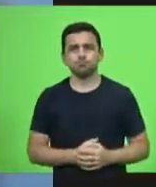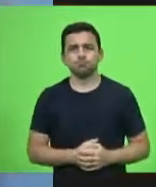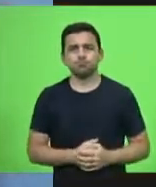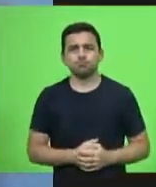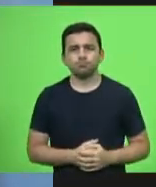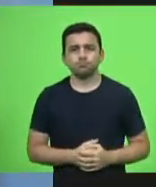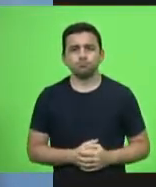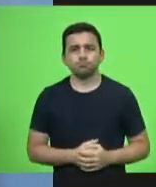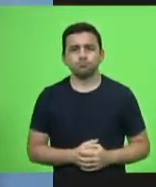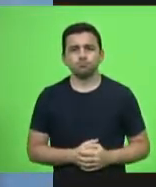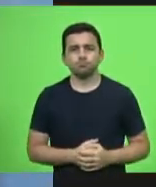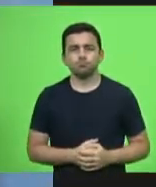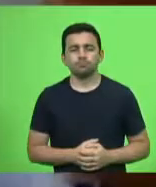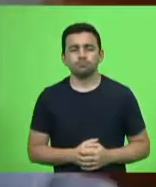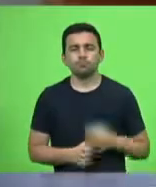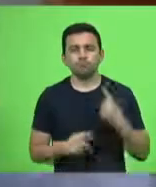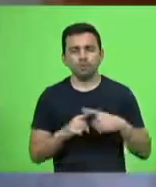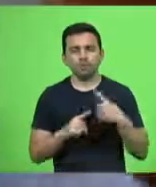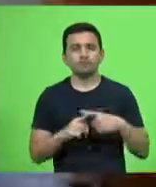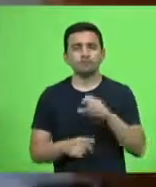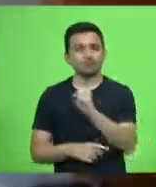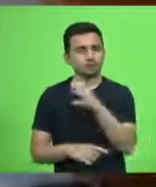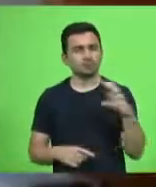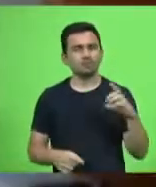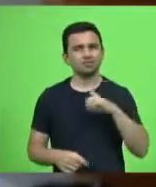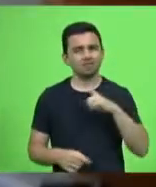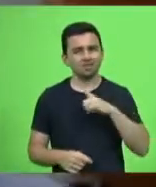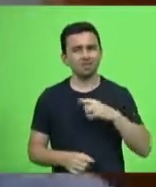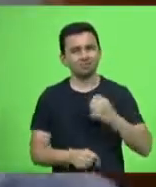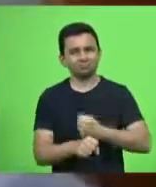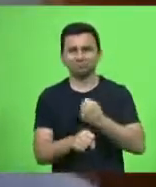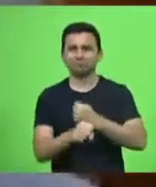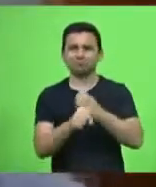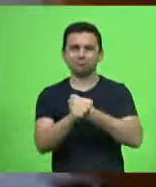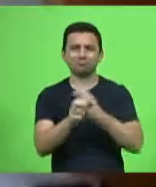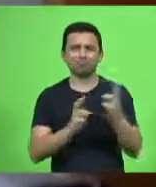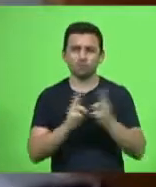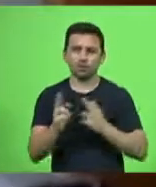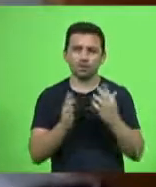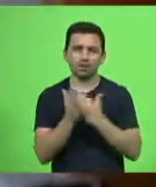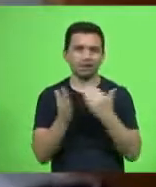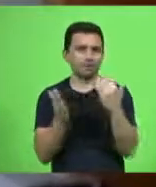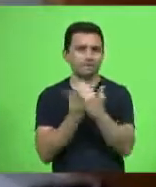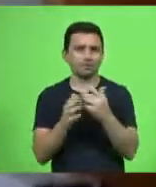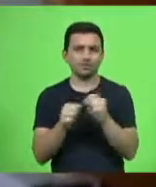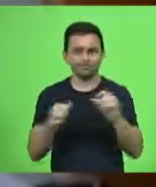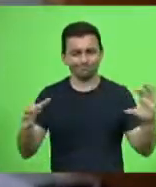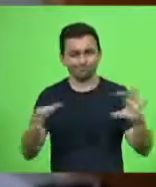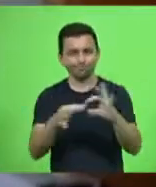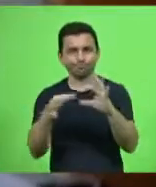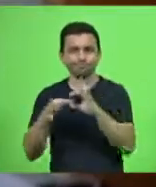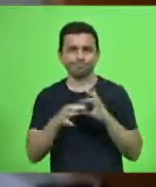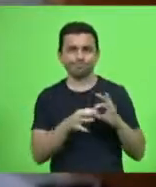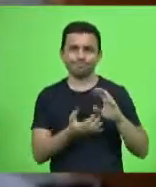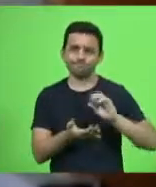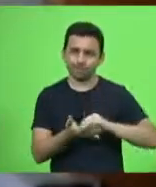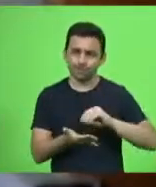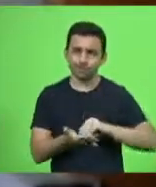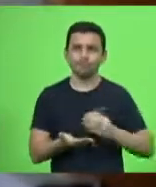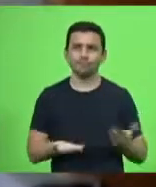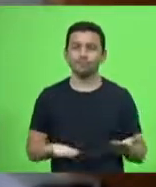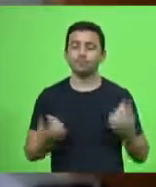de Santa Catarina, porque Santa Catarina tem muita estrada para fazer, tem muita região para interligar e nós precisamos